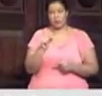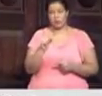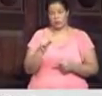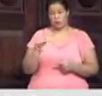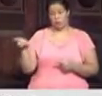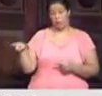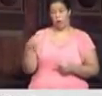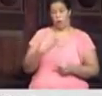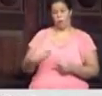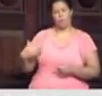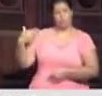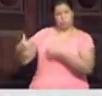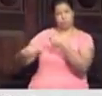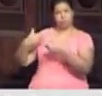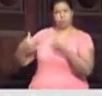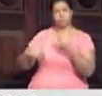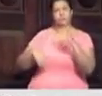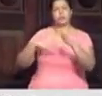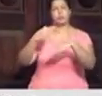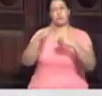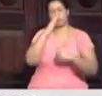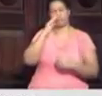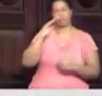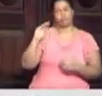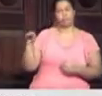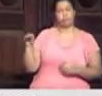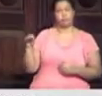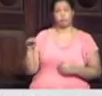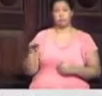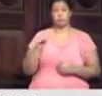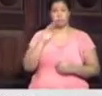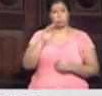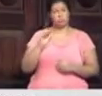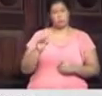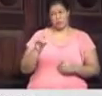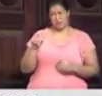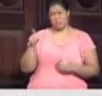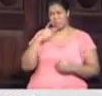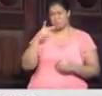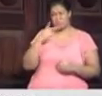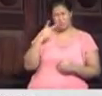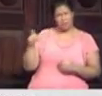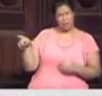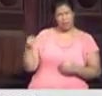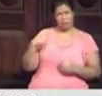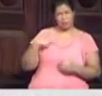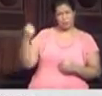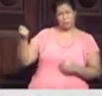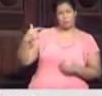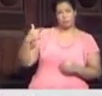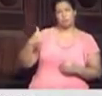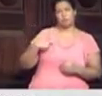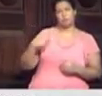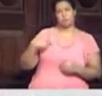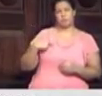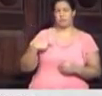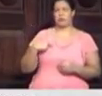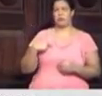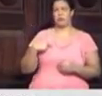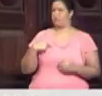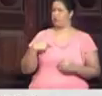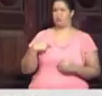cabe numa discussão de ideias. Mas apenas para reiterar, eu tenho e prezo muito a minha